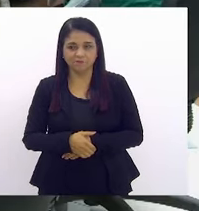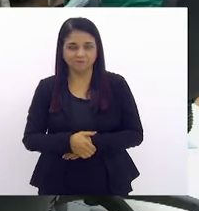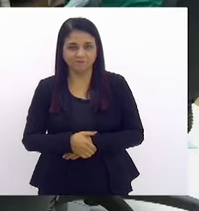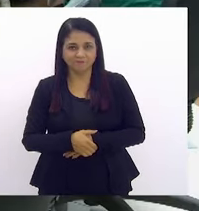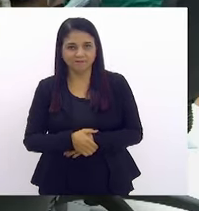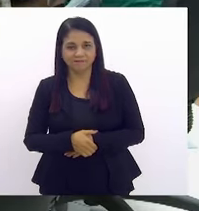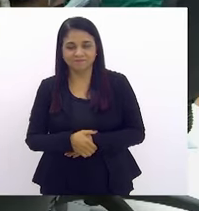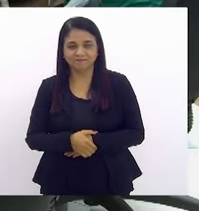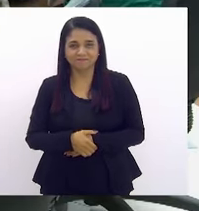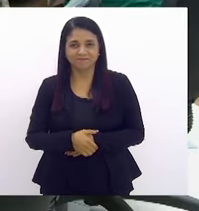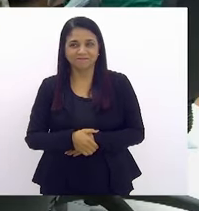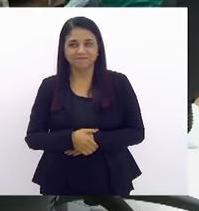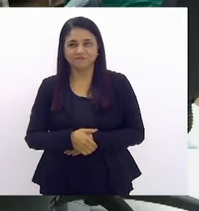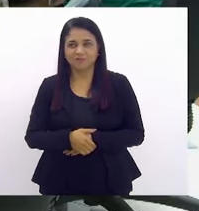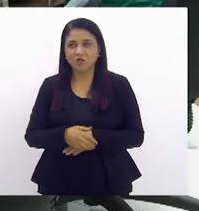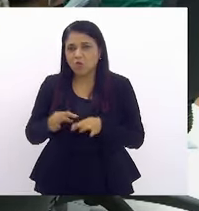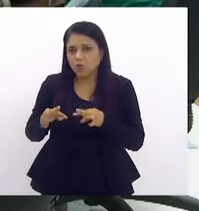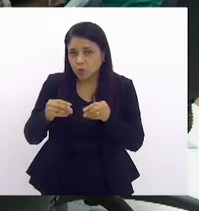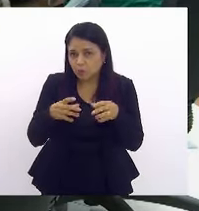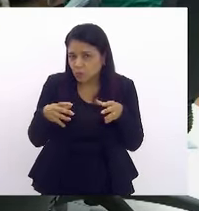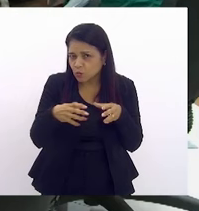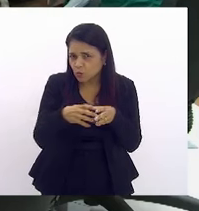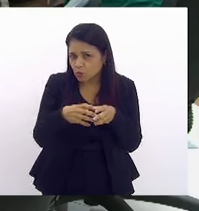É todo mundo da colônia?